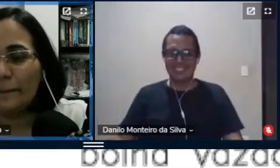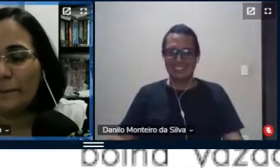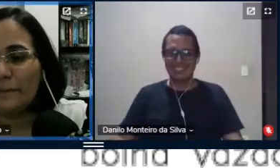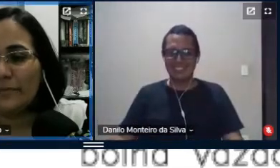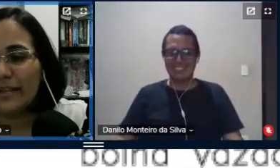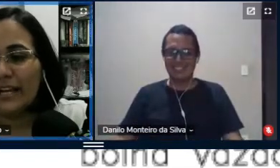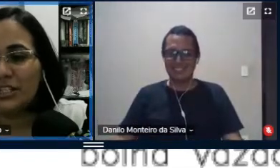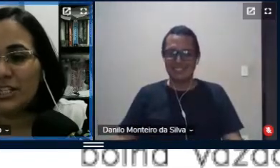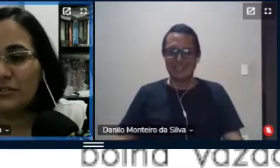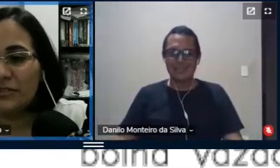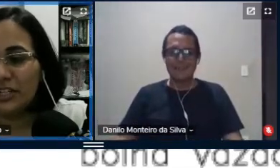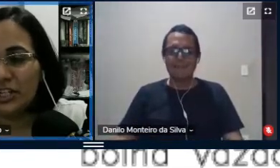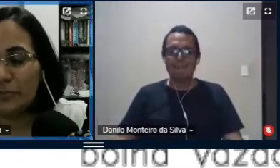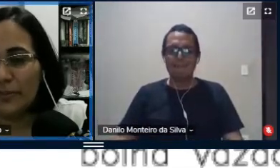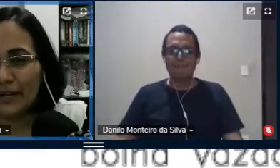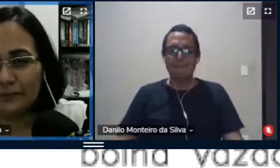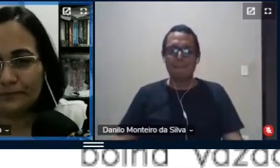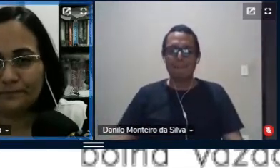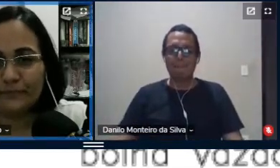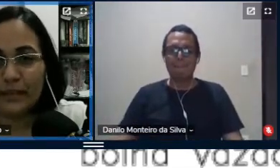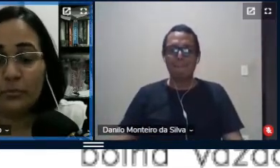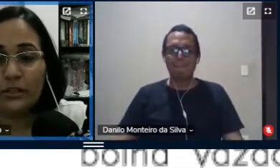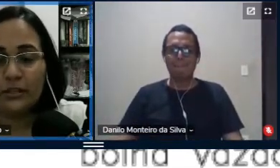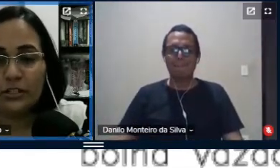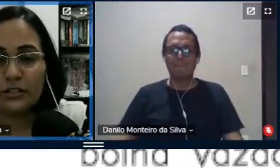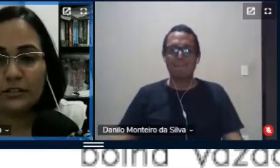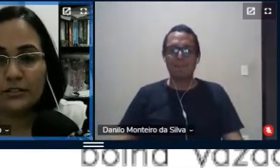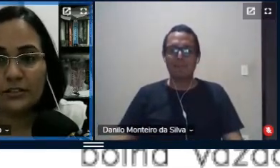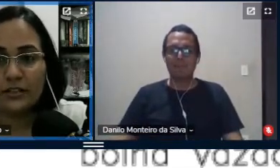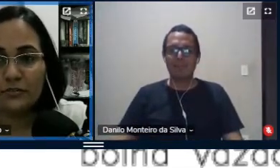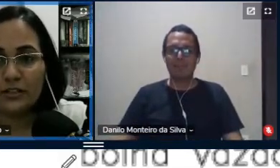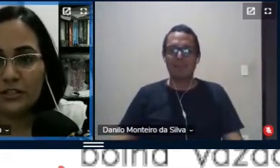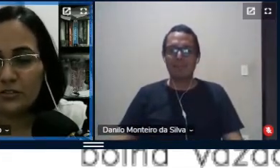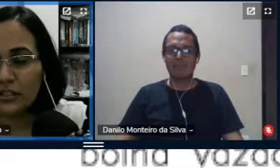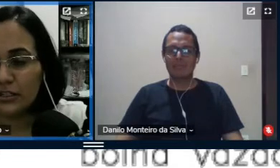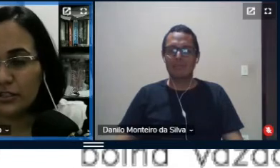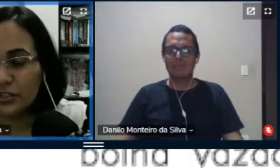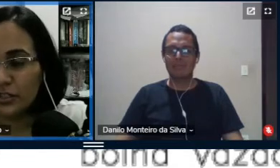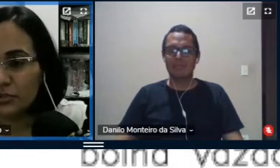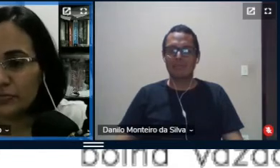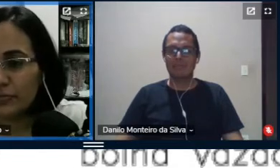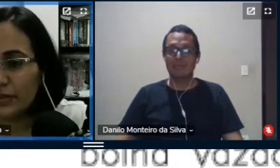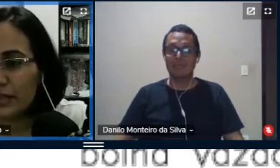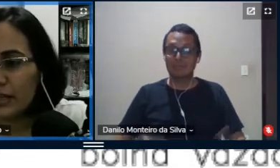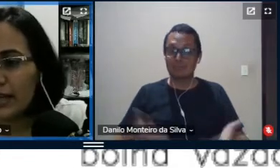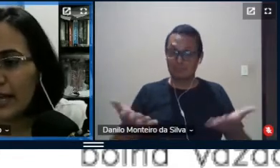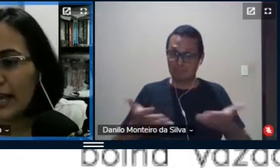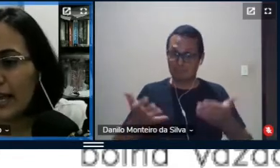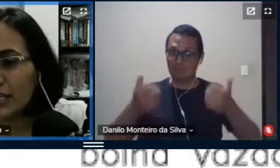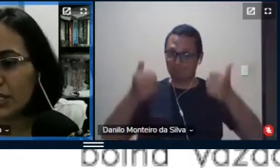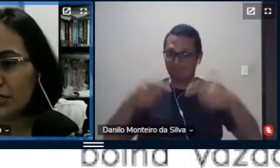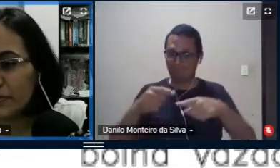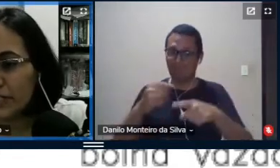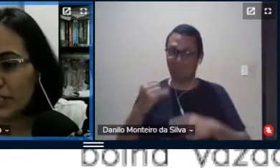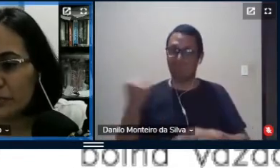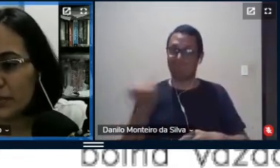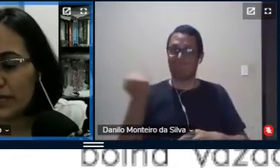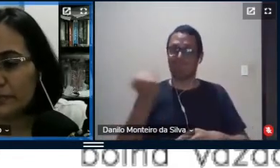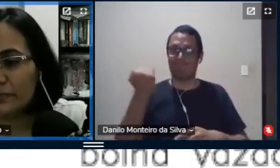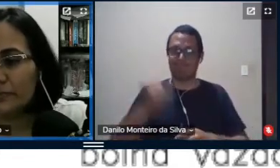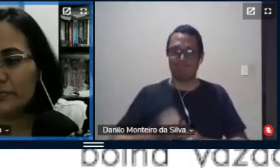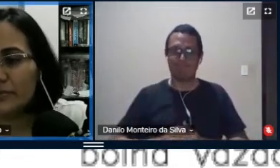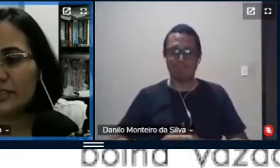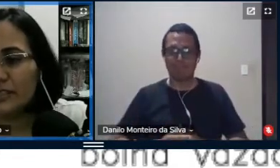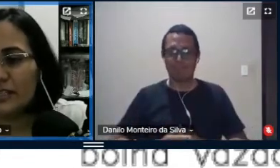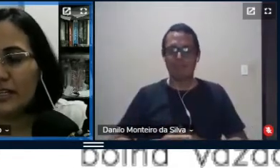Ó, a gente vai chamar, é importante definir isso aqui, tá, gente? A gente vai